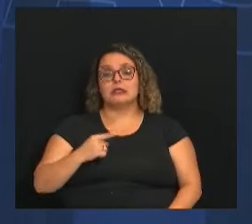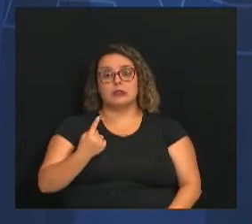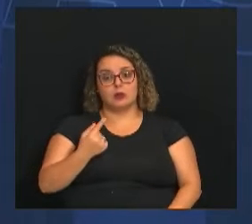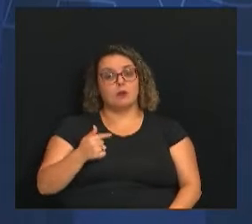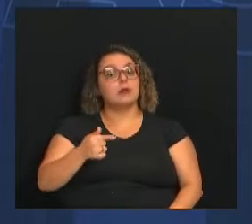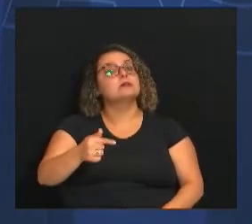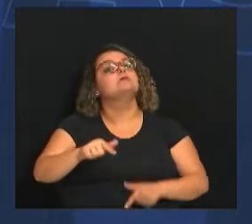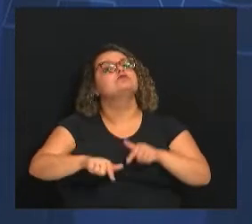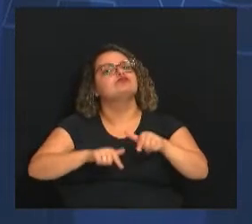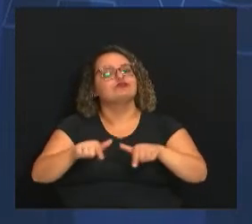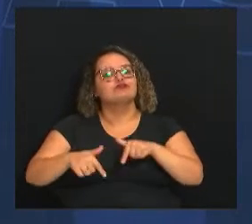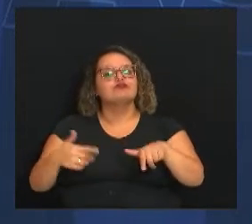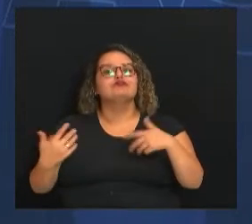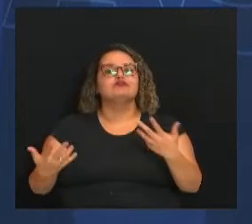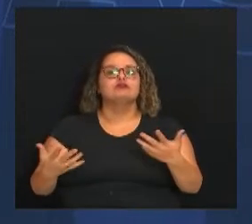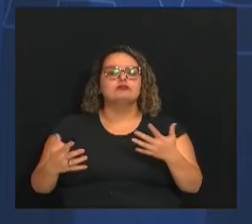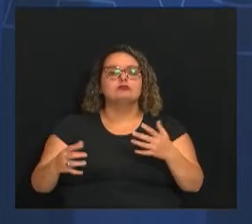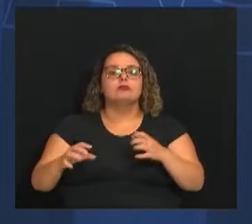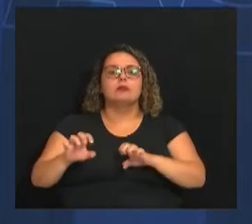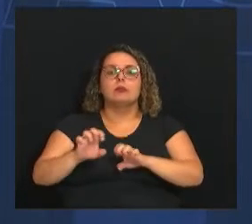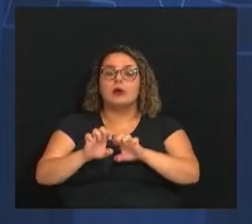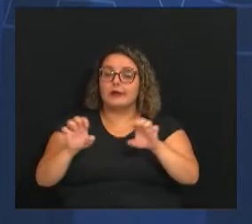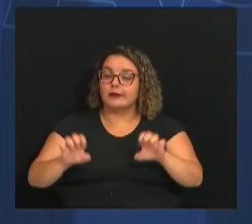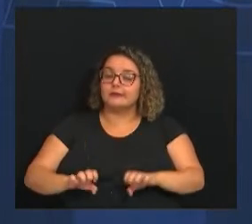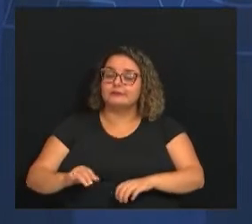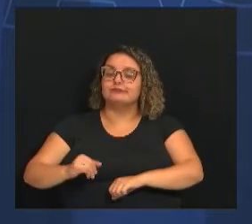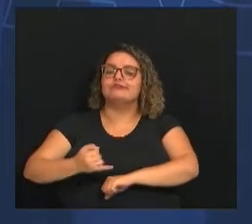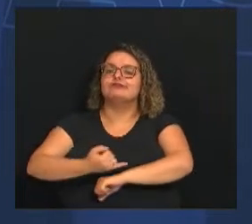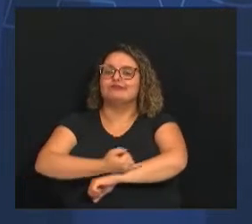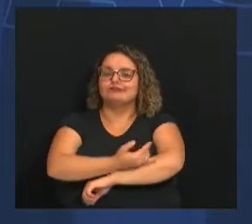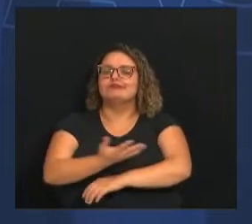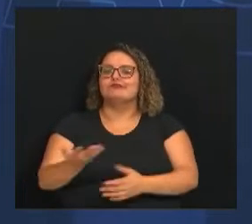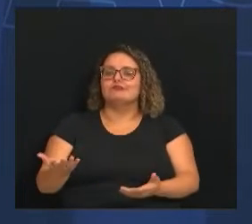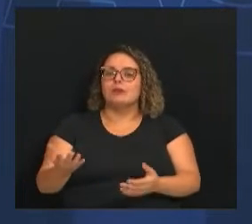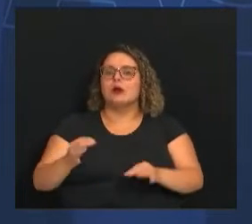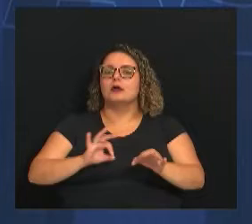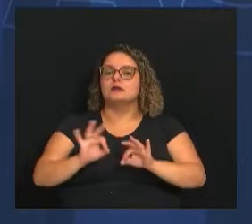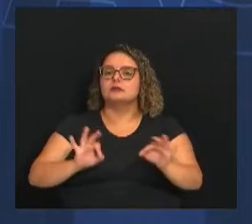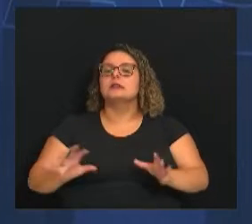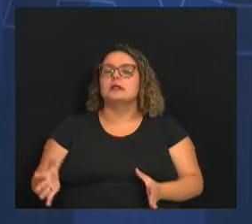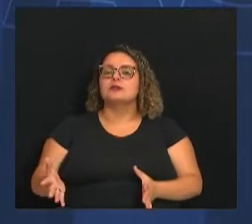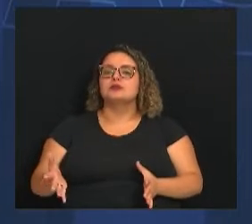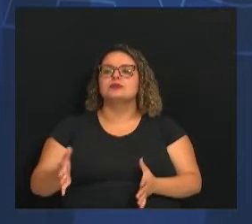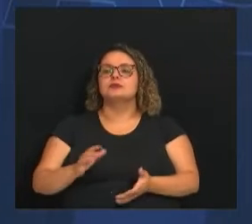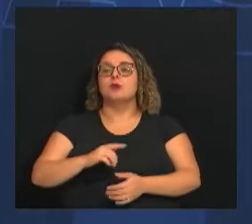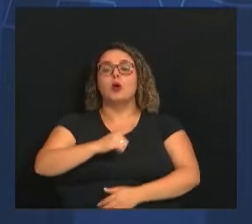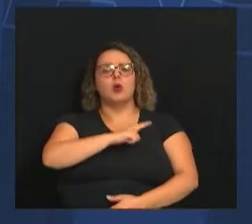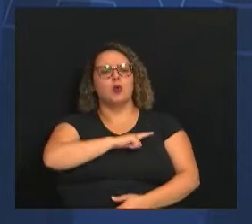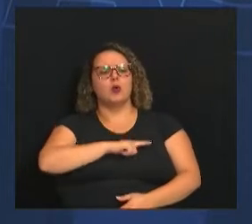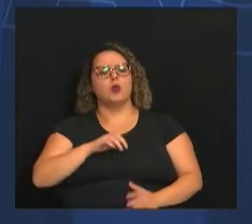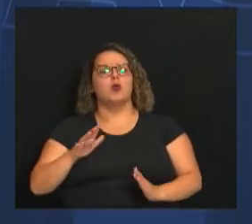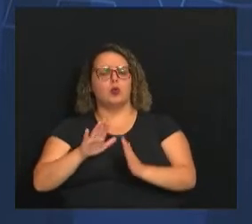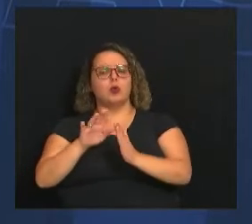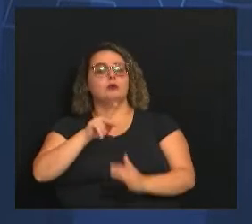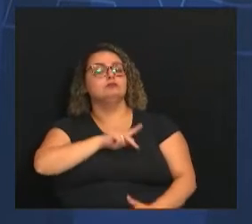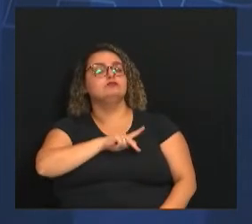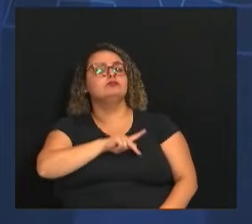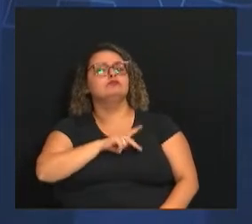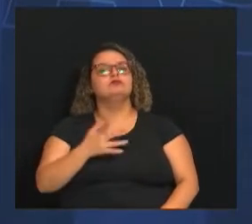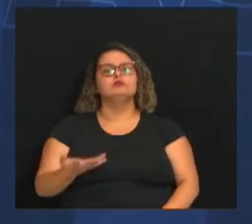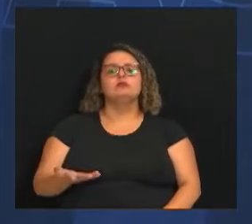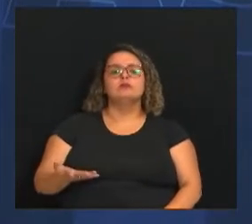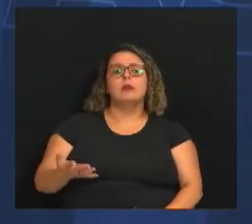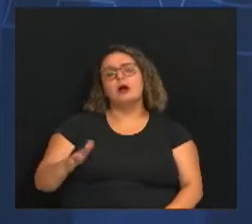poder trabalhar e montar uma estratégia. E ontem, no domingo, o Guarani enfrentou o Palmeiras, fez uma partida